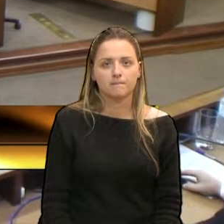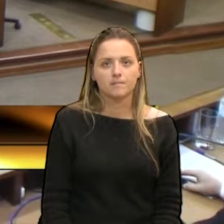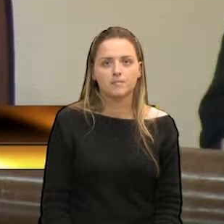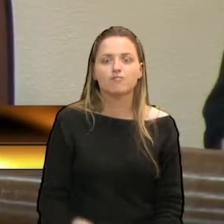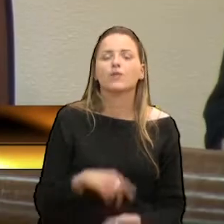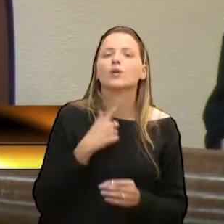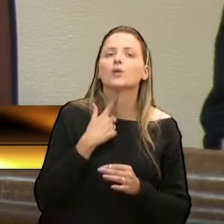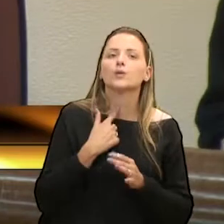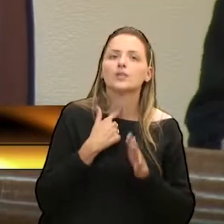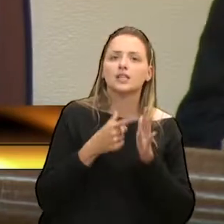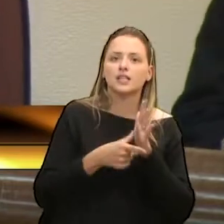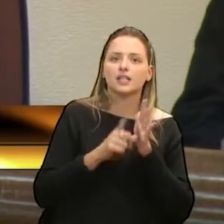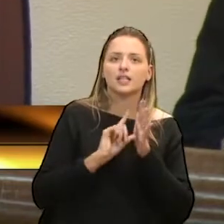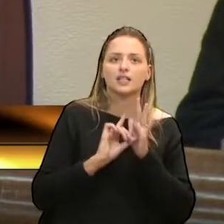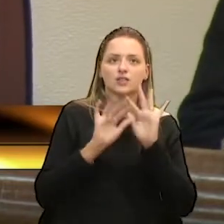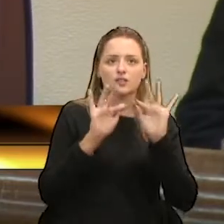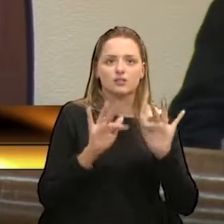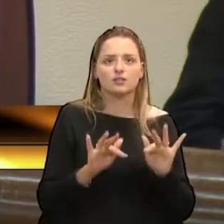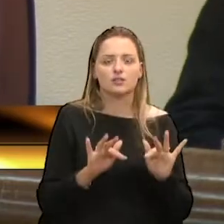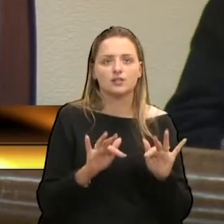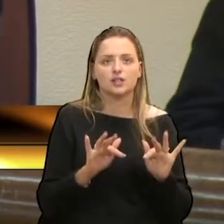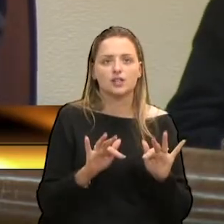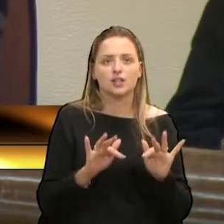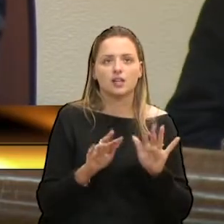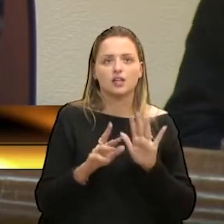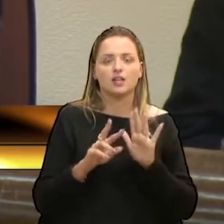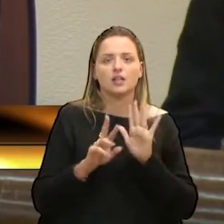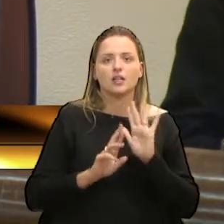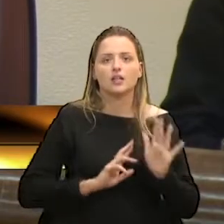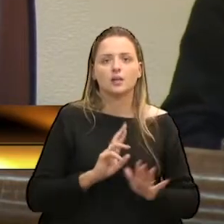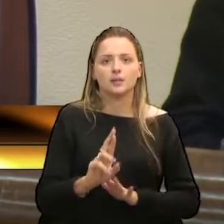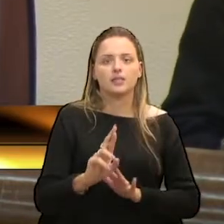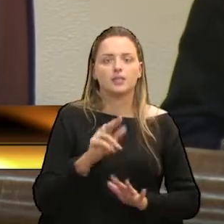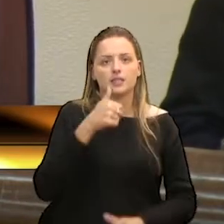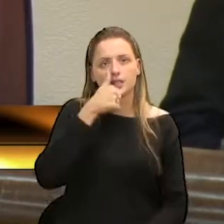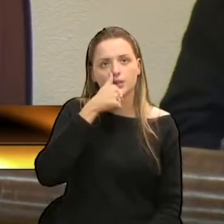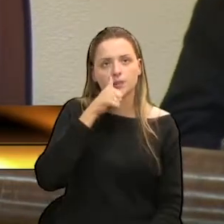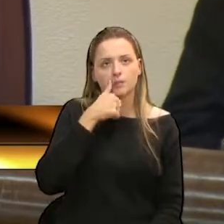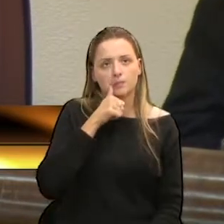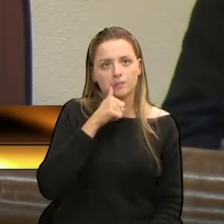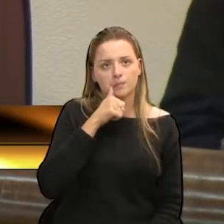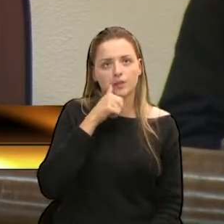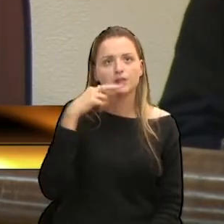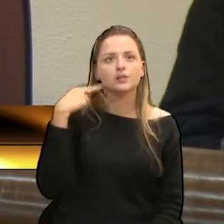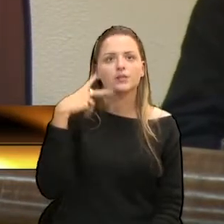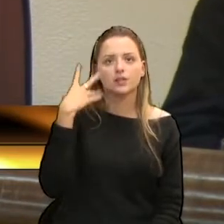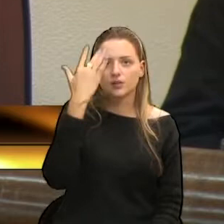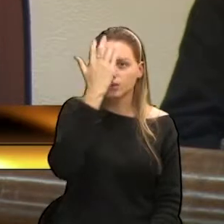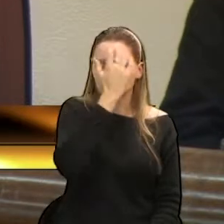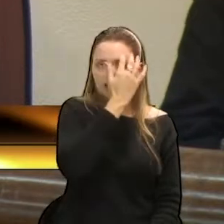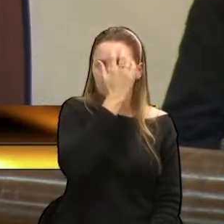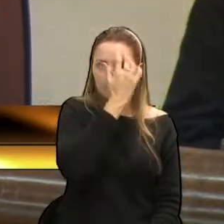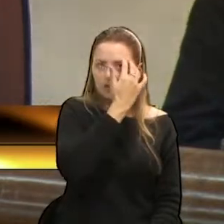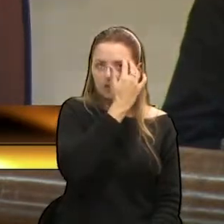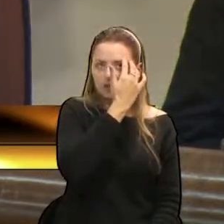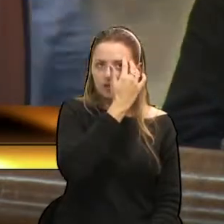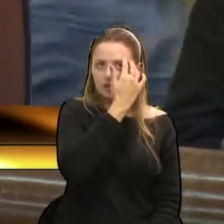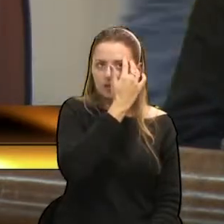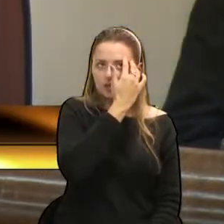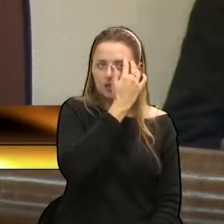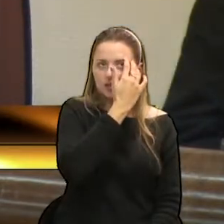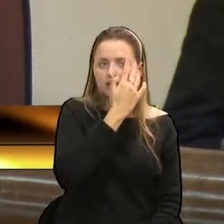Gostaria, antes de encerrar, em nome dos vereadores, vereadora Paula Iores, vereador Adiló e